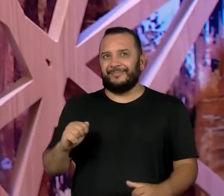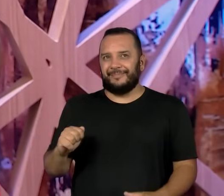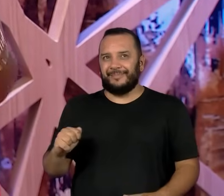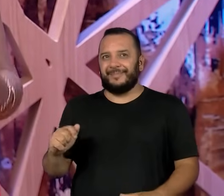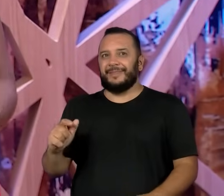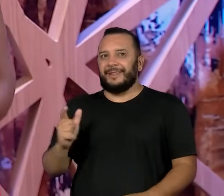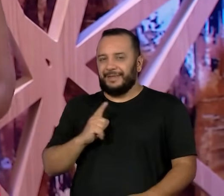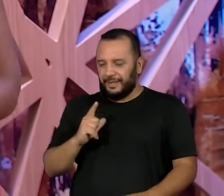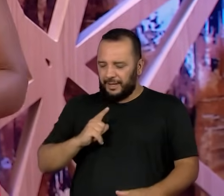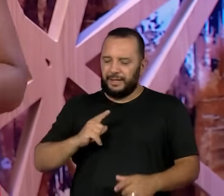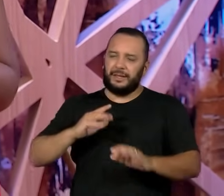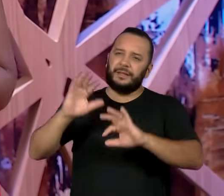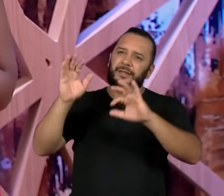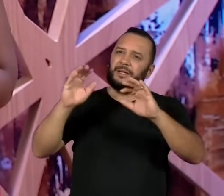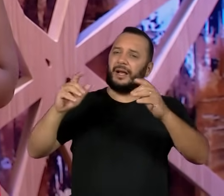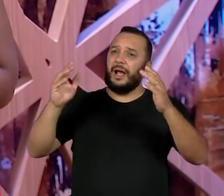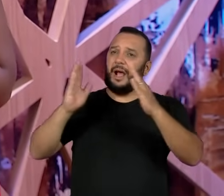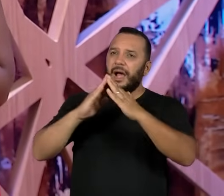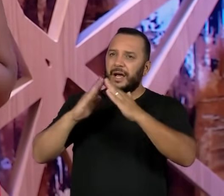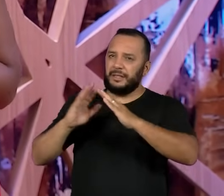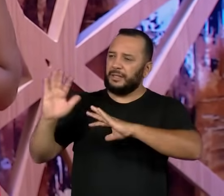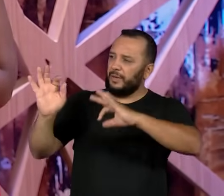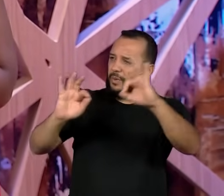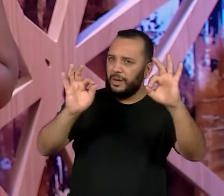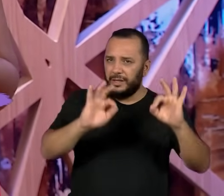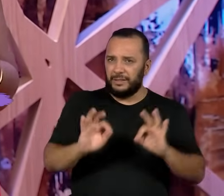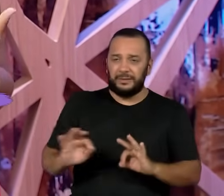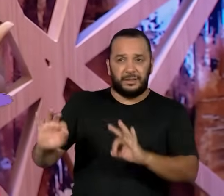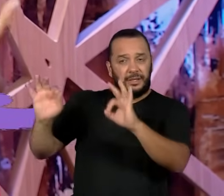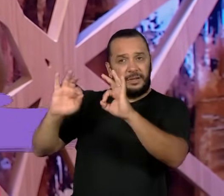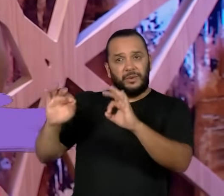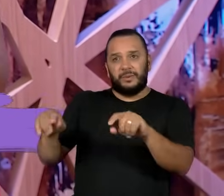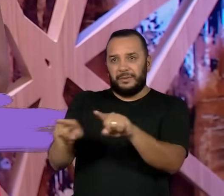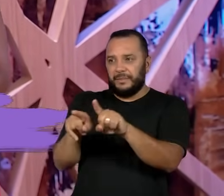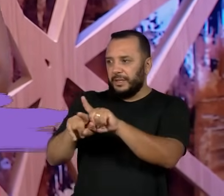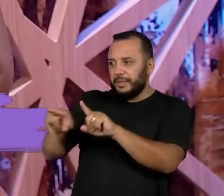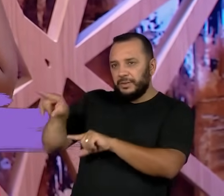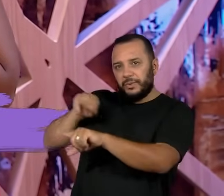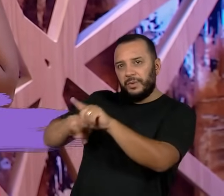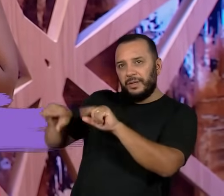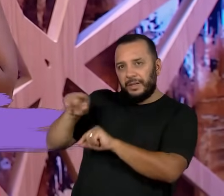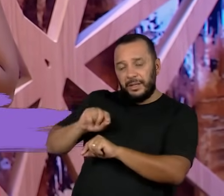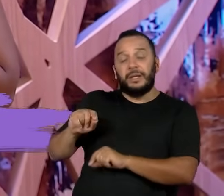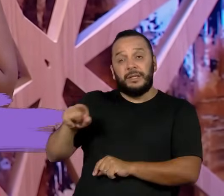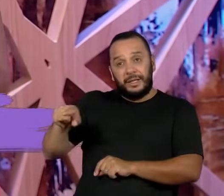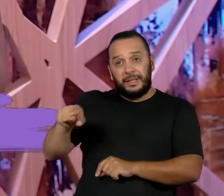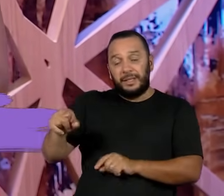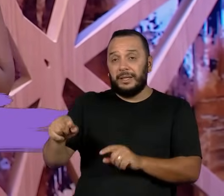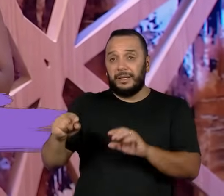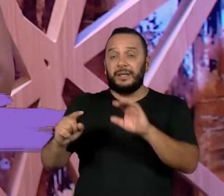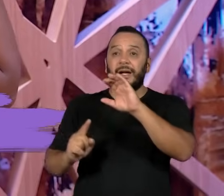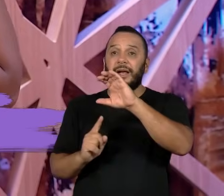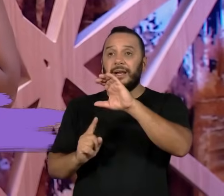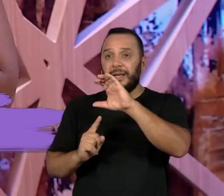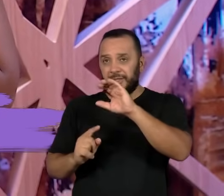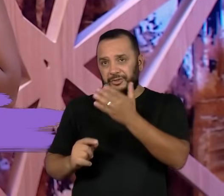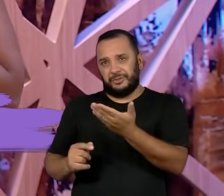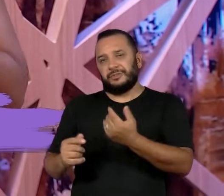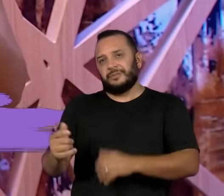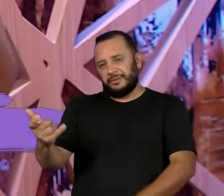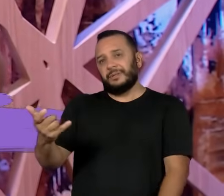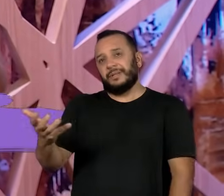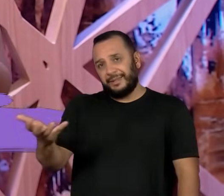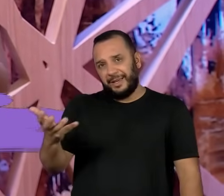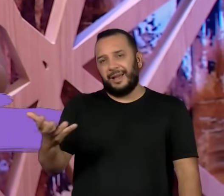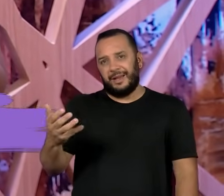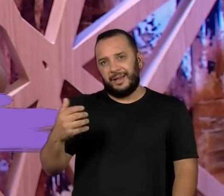essa parte de decoração, a curadoria para o nosso cliente, e o cliente, ele busca isso na gente também, ele espera essa demanda da